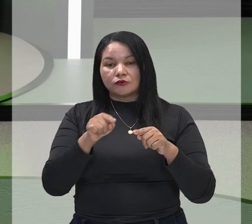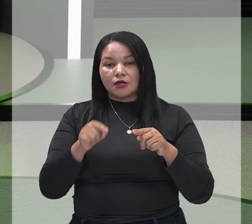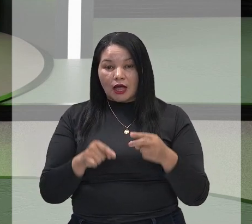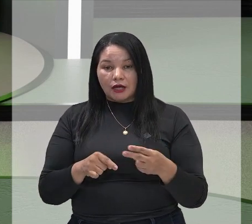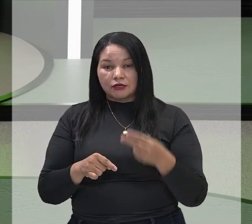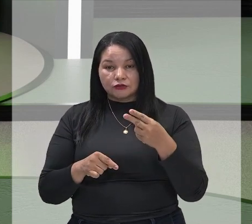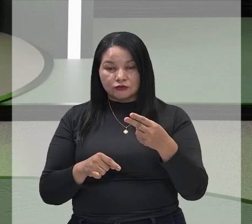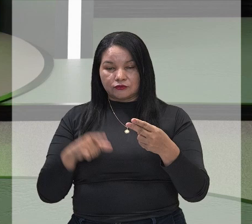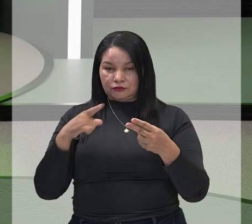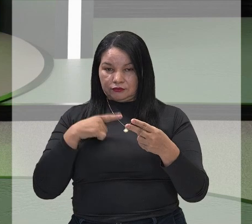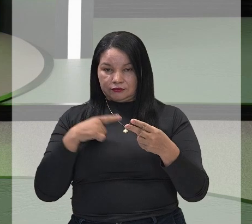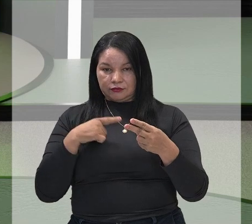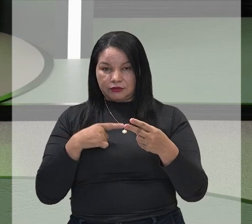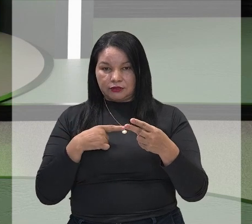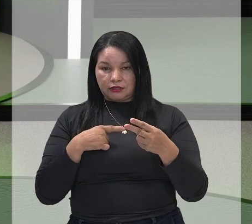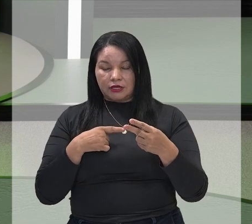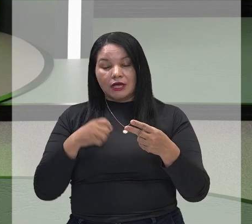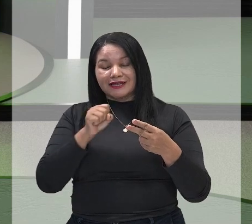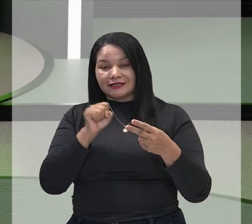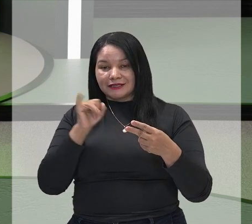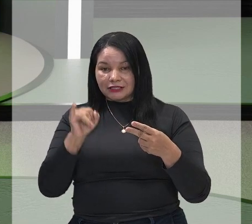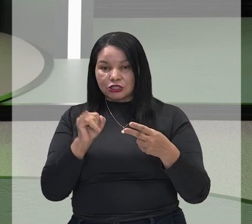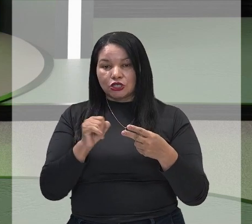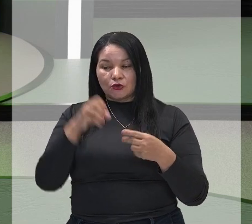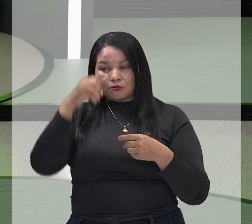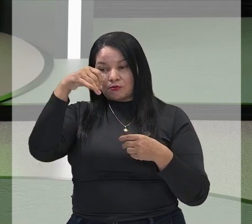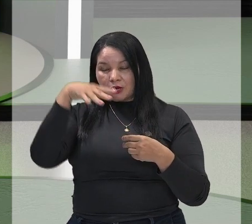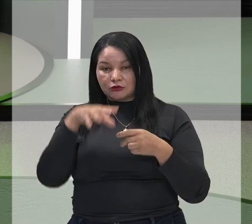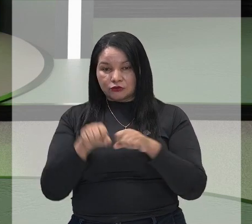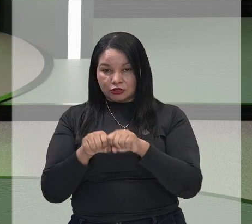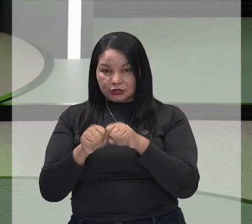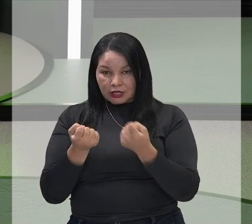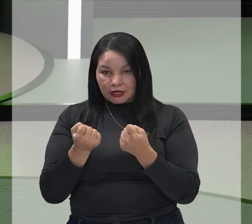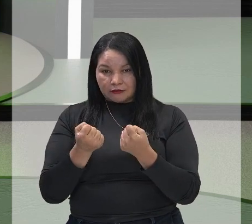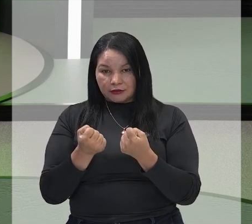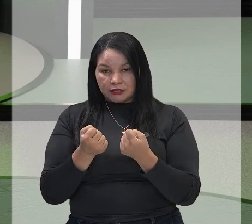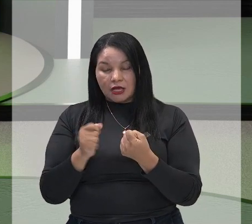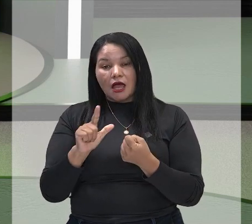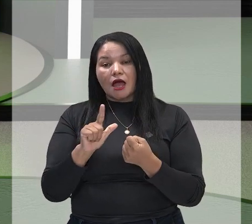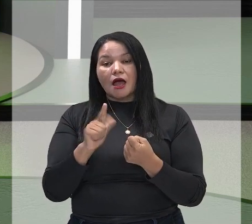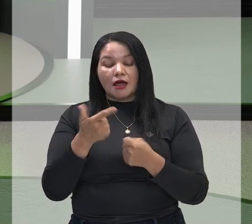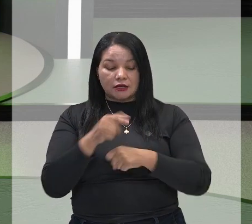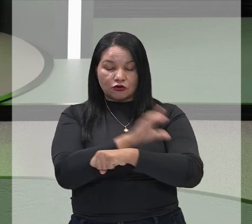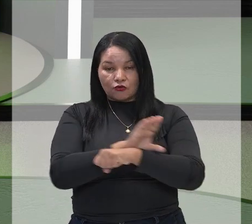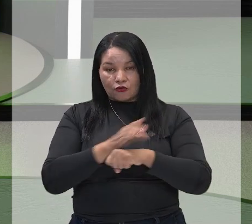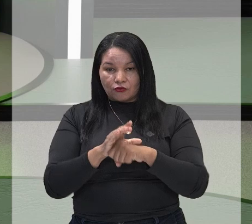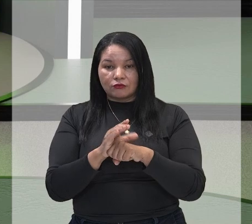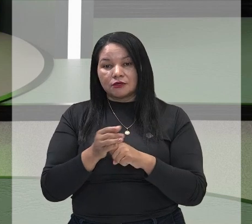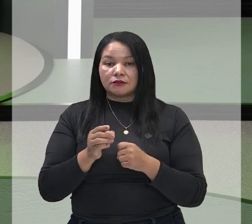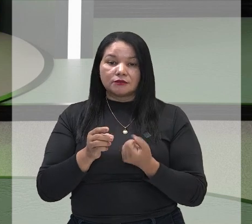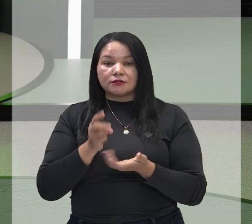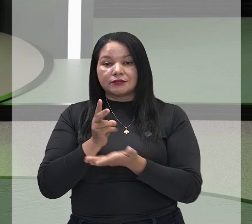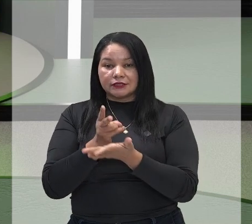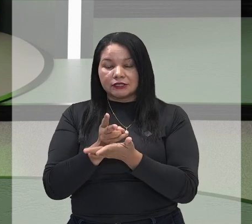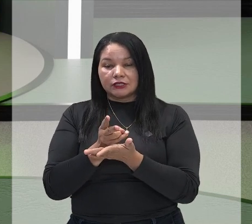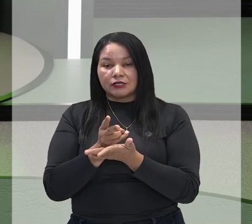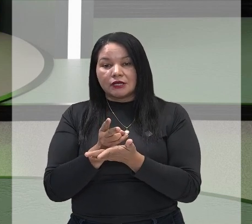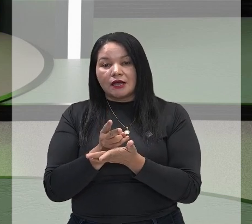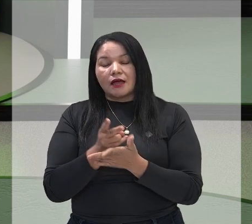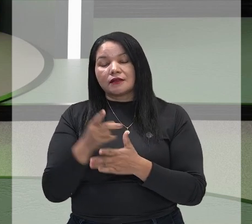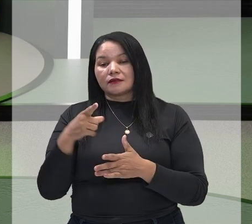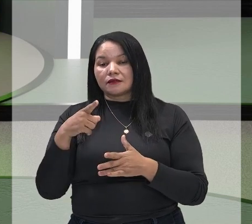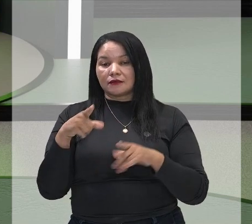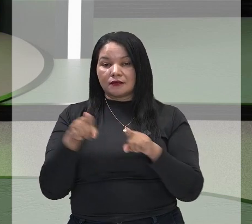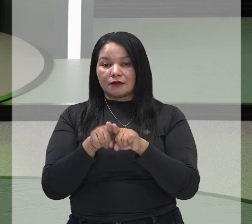determinada posição, a corrente elétrica ainda vai existir tensão elétrica e a corrente elétrica vai